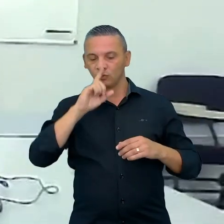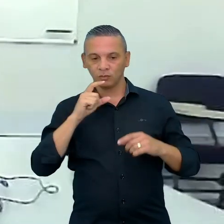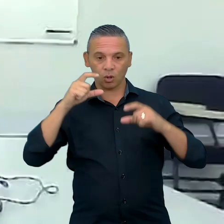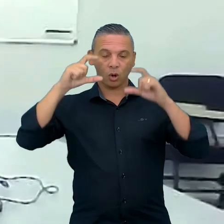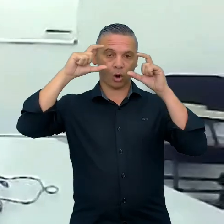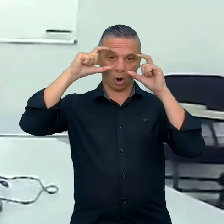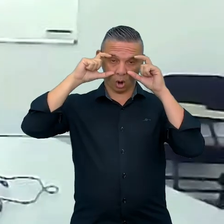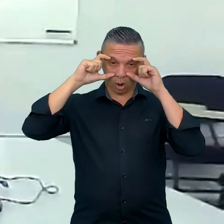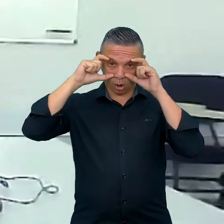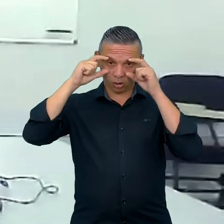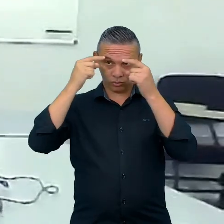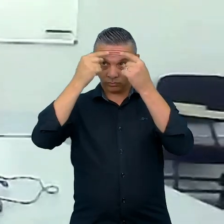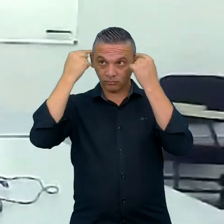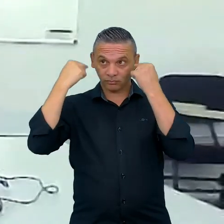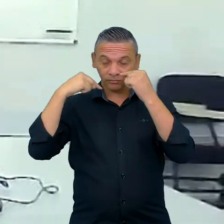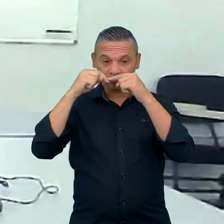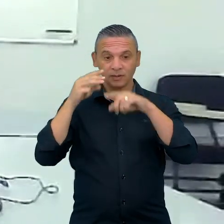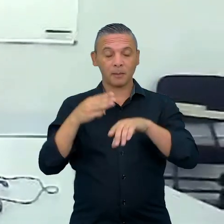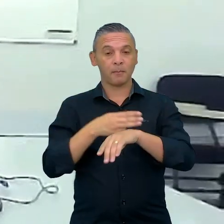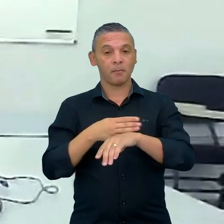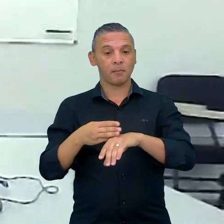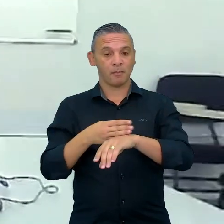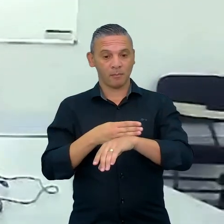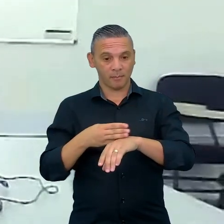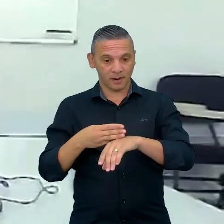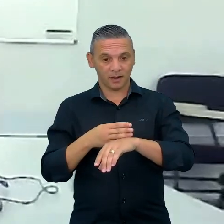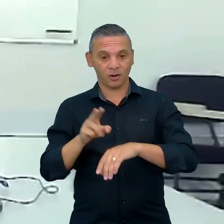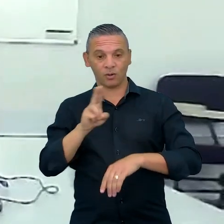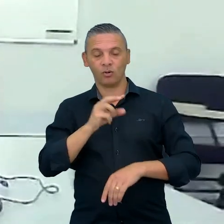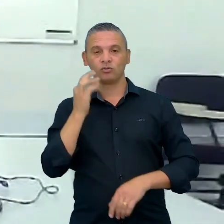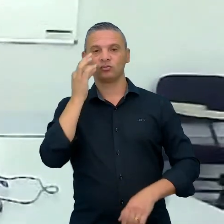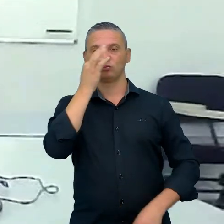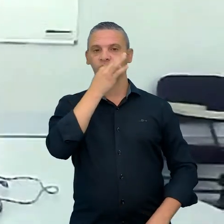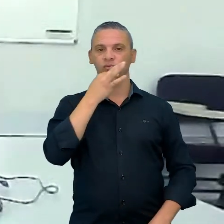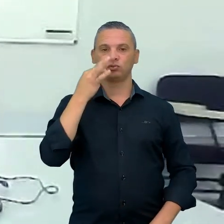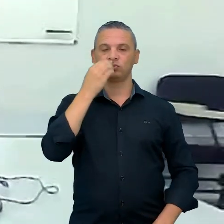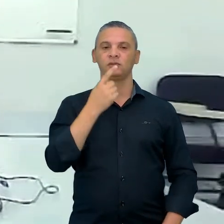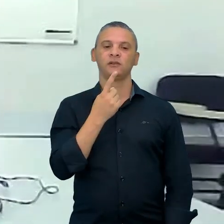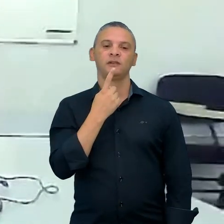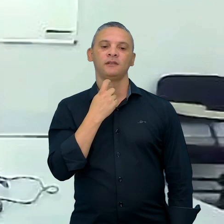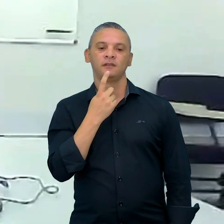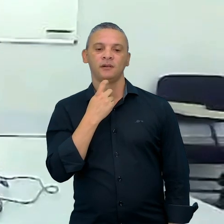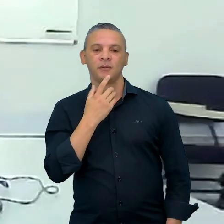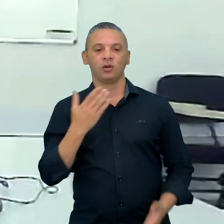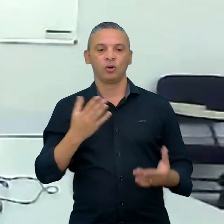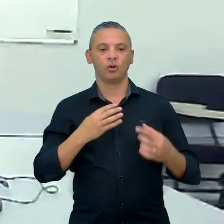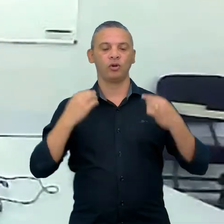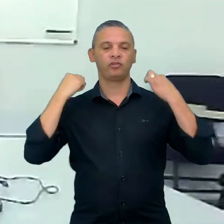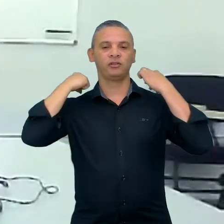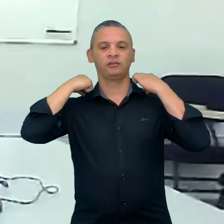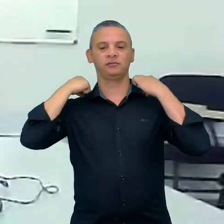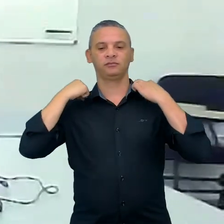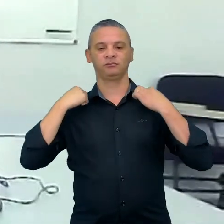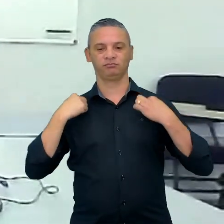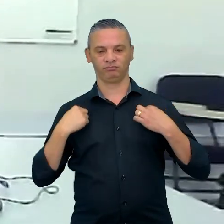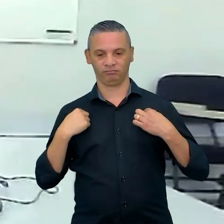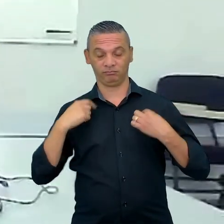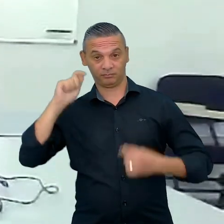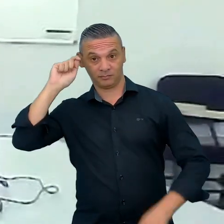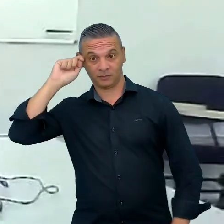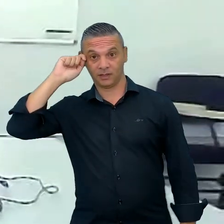de grau marrom, sempre utilizo batom vermelho, e hoje estou vestida com uma blusinha